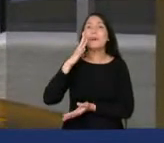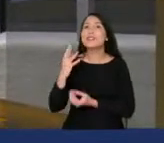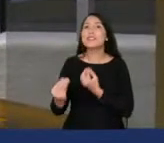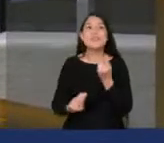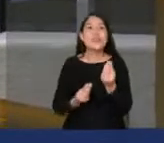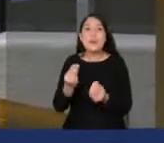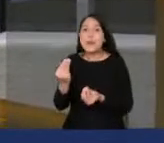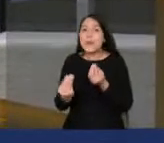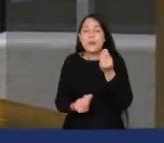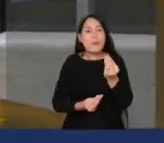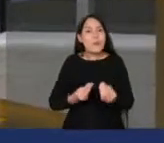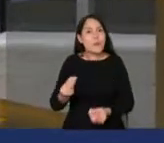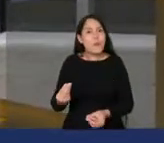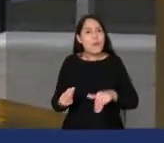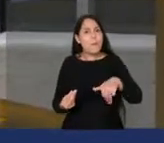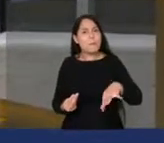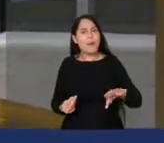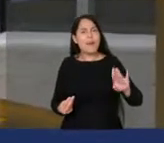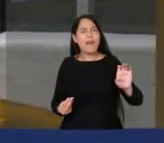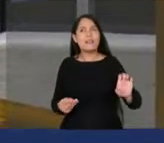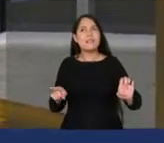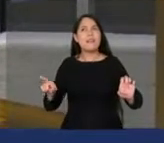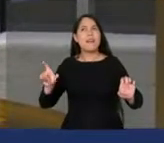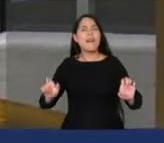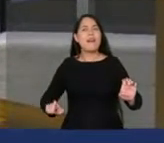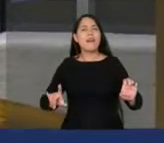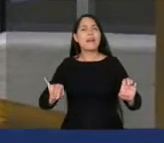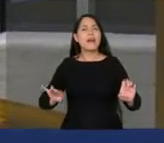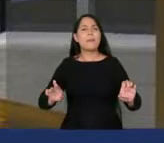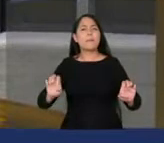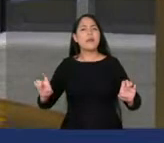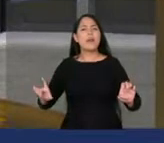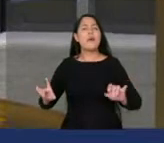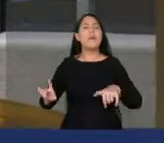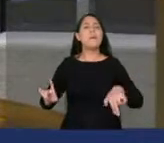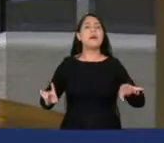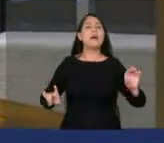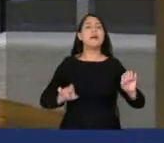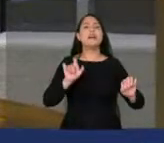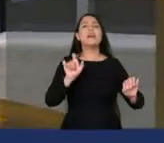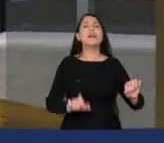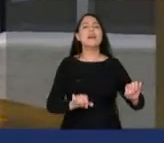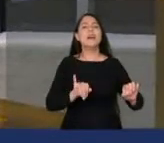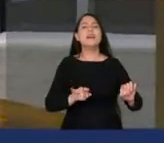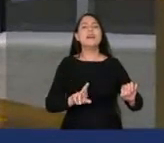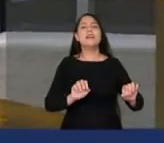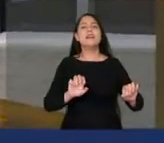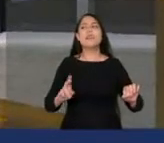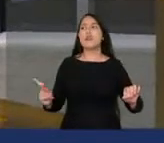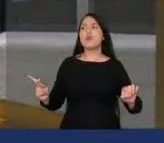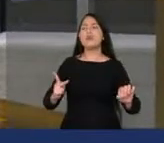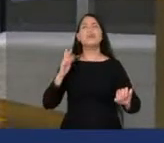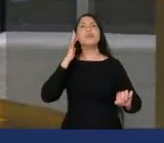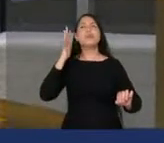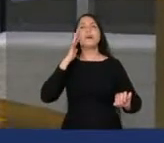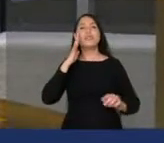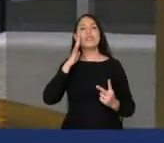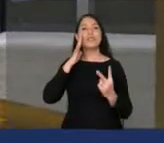pensamento do Mestre Gabriel e do Mestre Irineu vendo aquele encontro daquelas duas valorosas